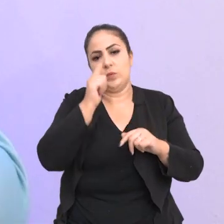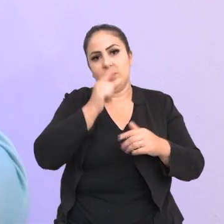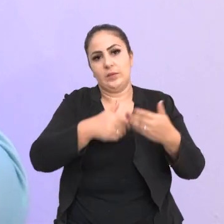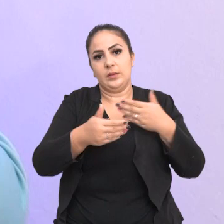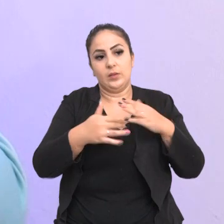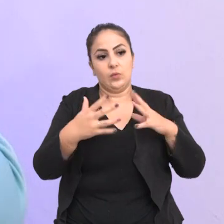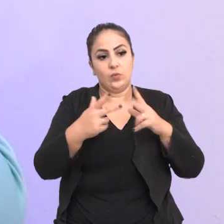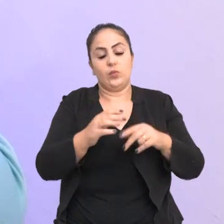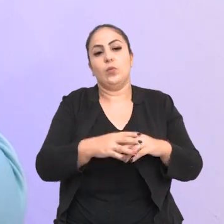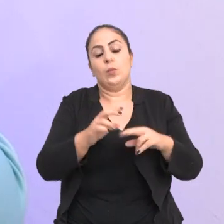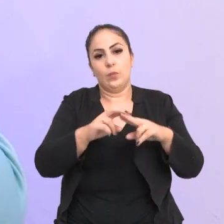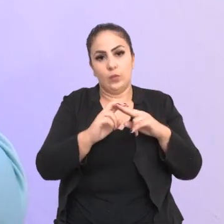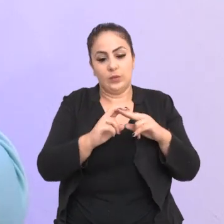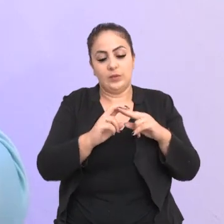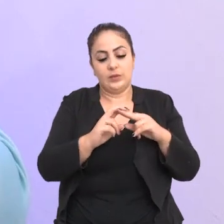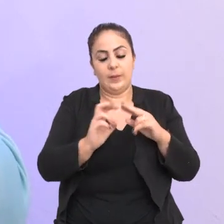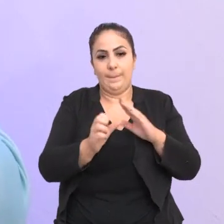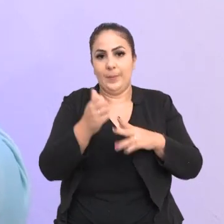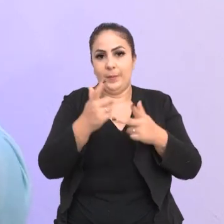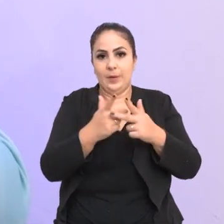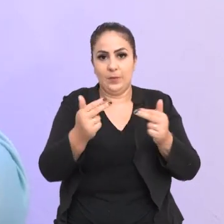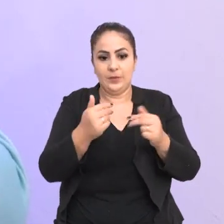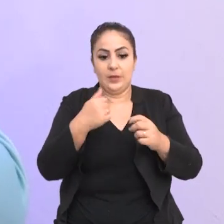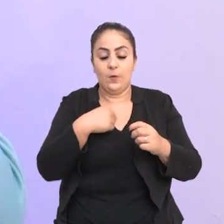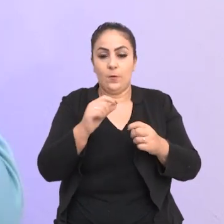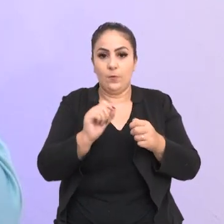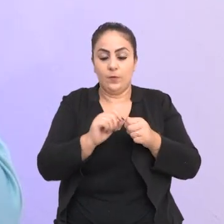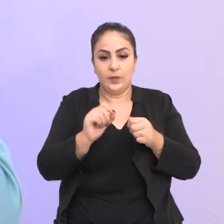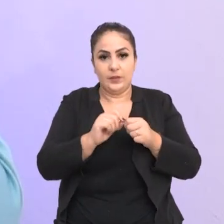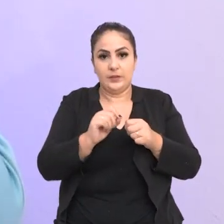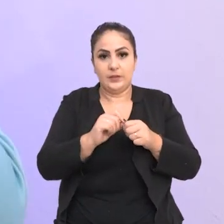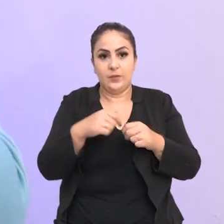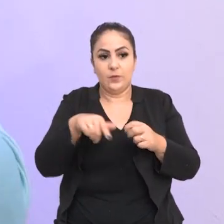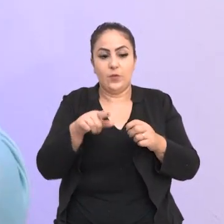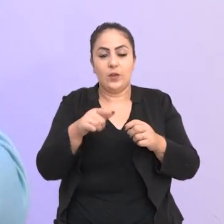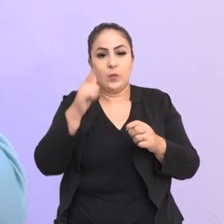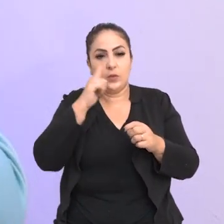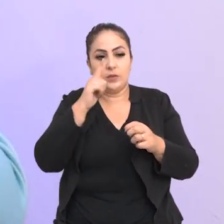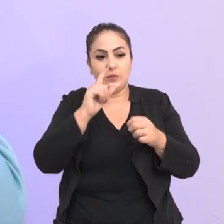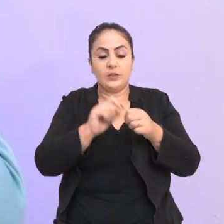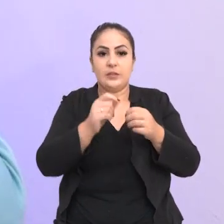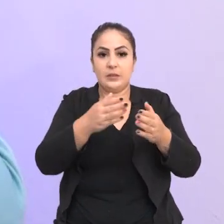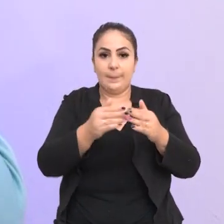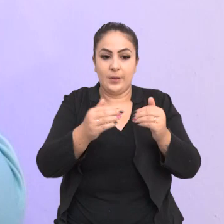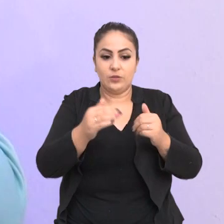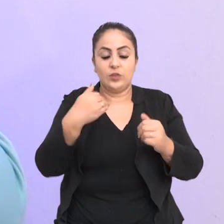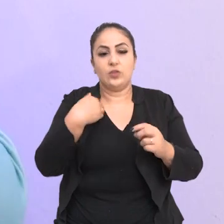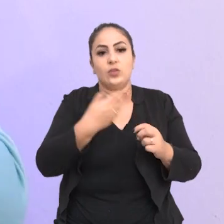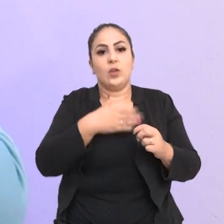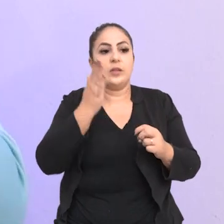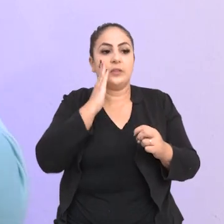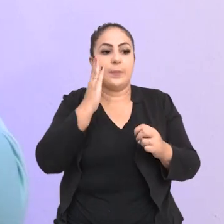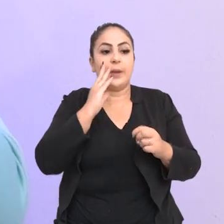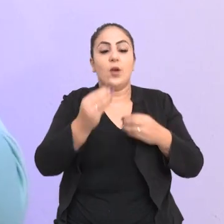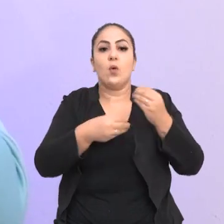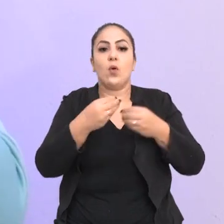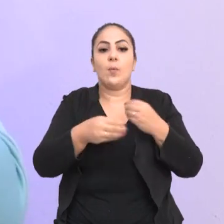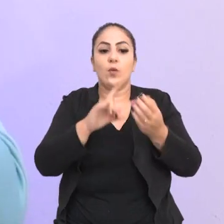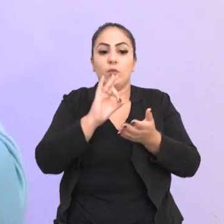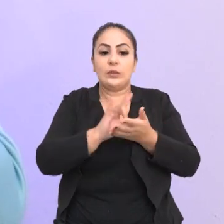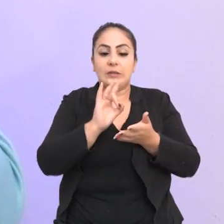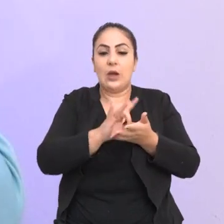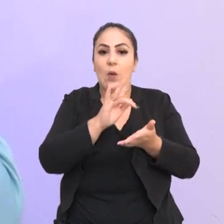sai beneficiada. Então, a primeira coisa que eu fiz foi entrar com esse pedido para nós sabermos qual